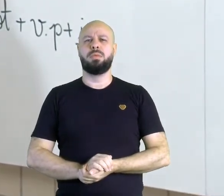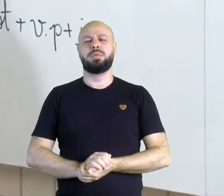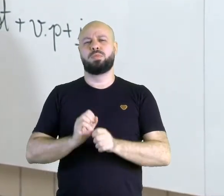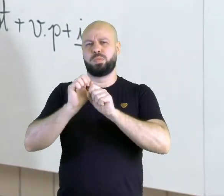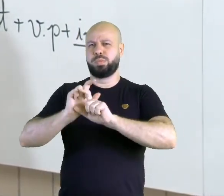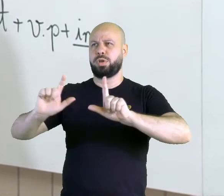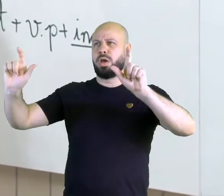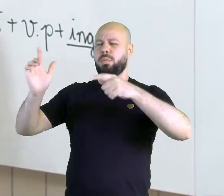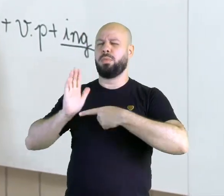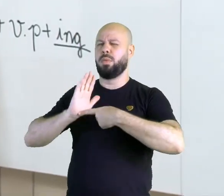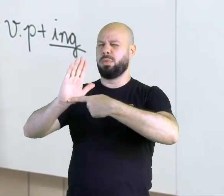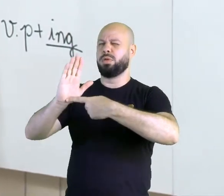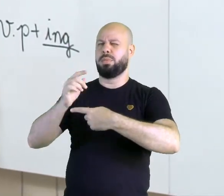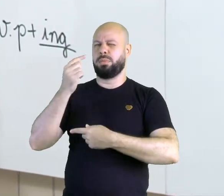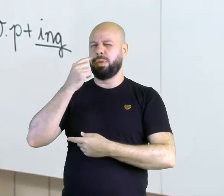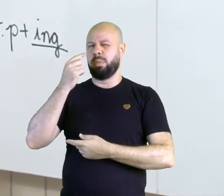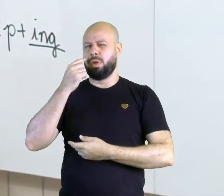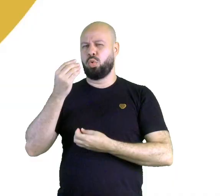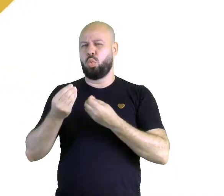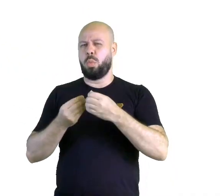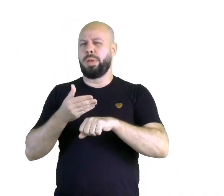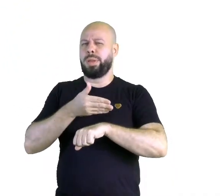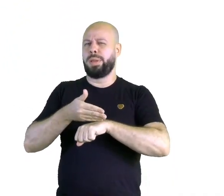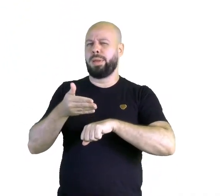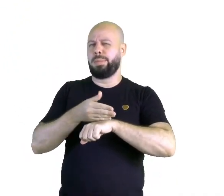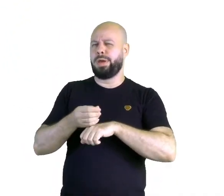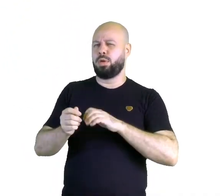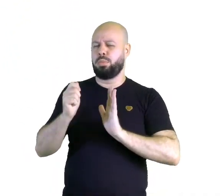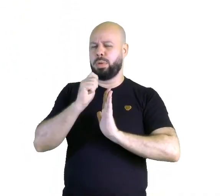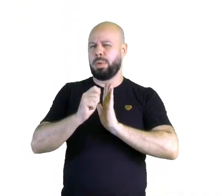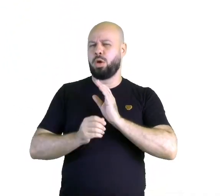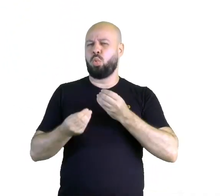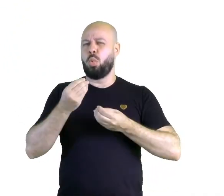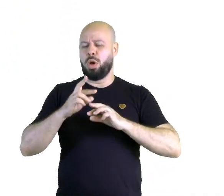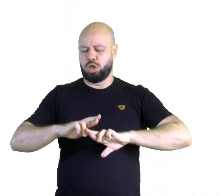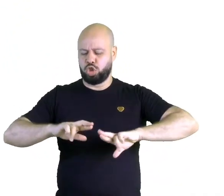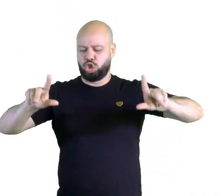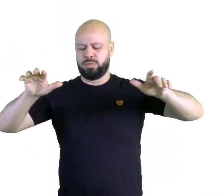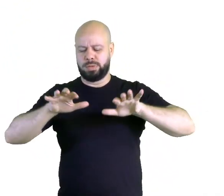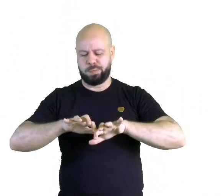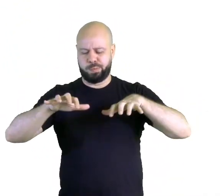para vocês, vamos observar na prática como é que fica essa diferença